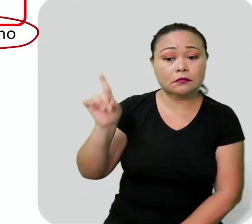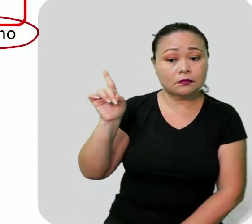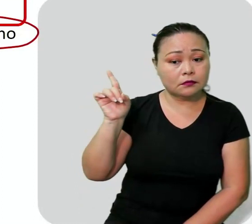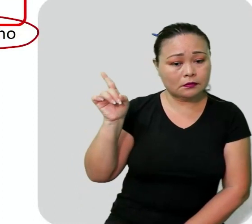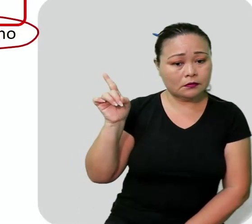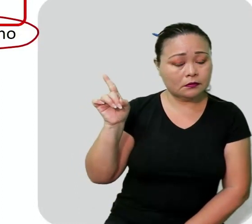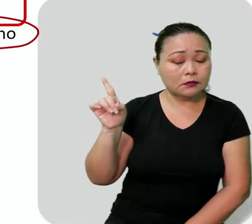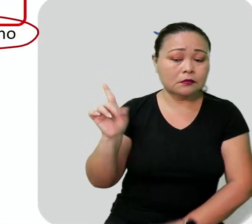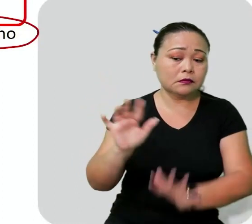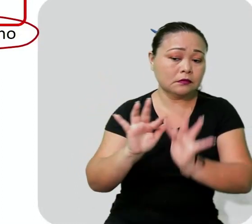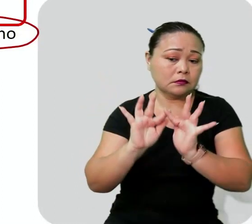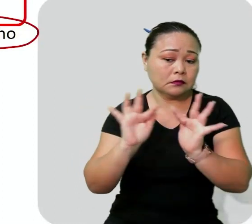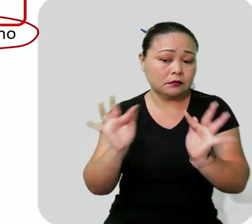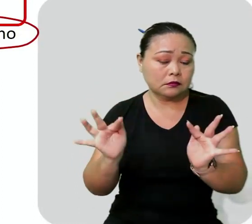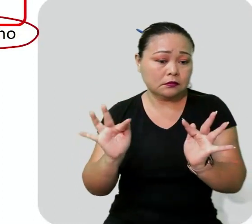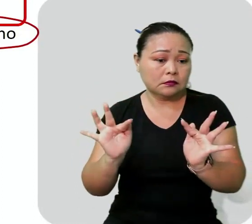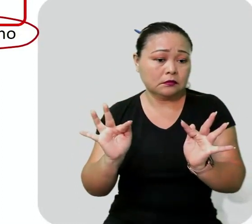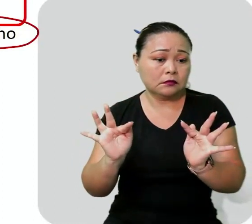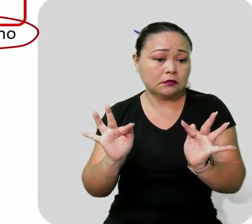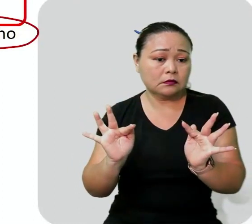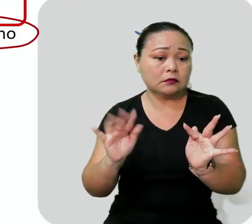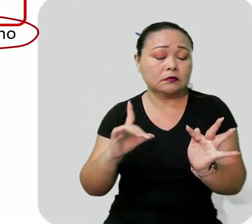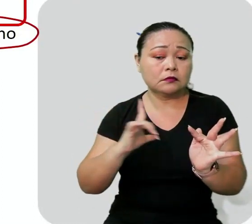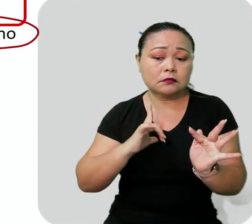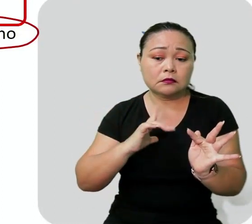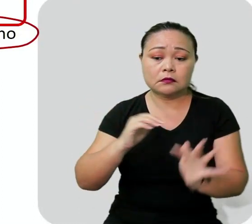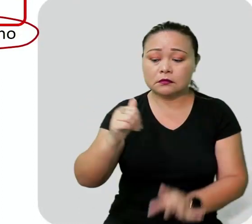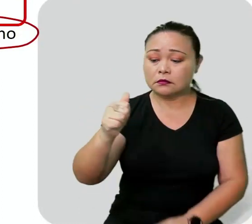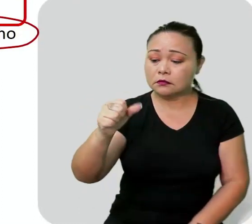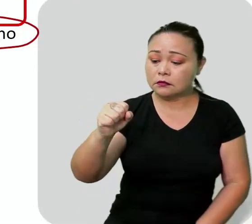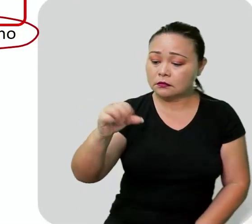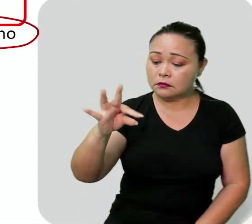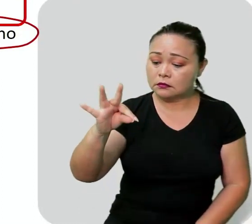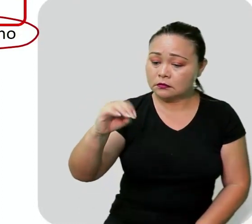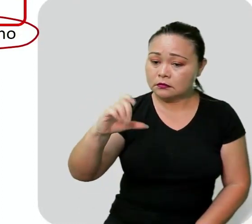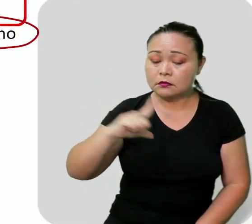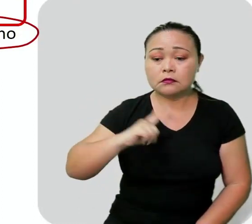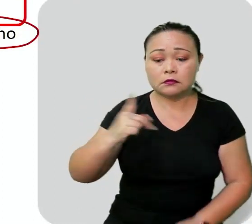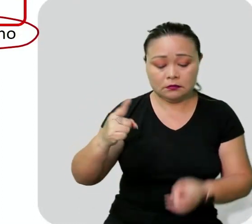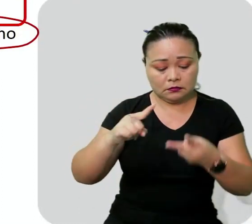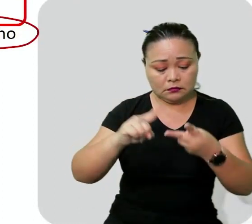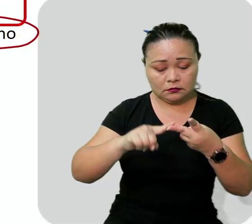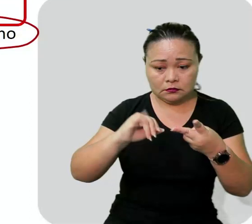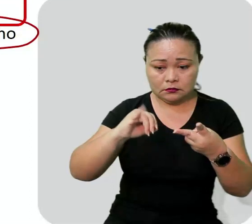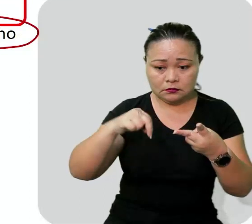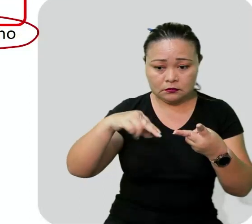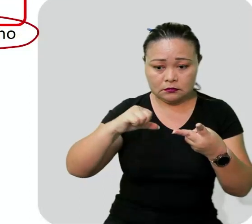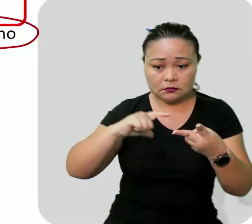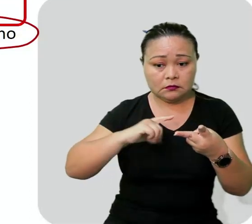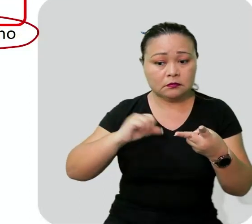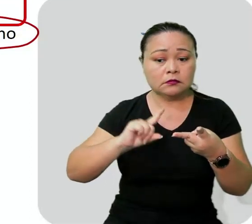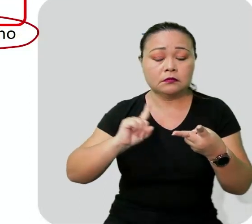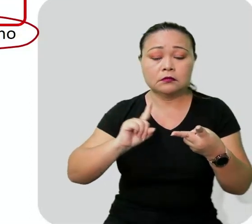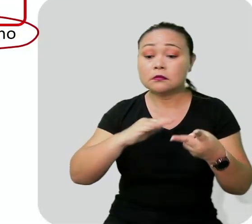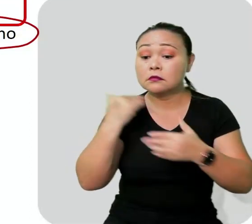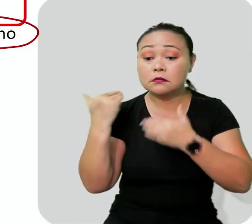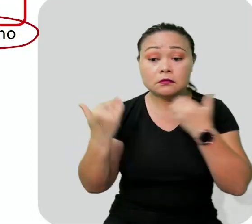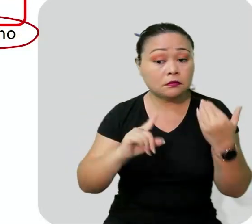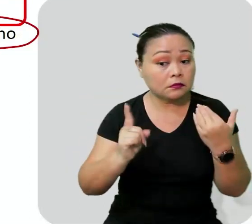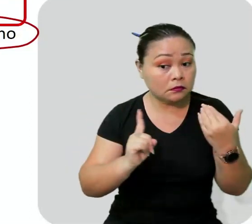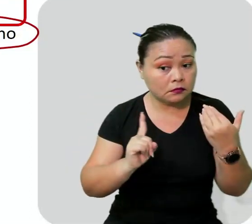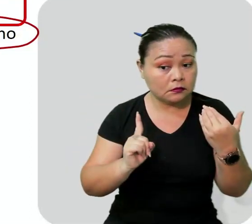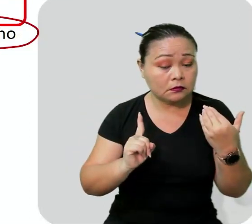aí, muito simples, aluno. Os astecas e os incas, eles não foram